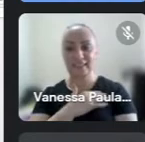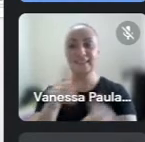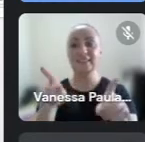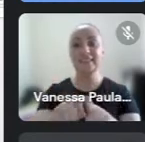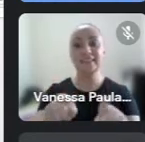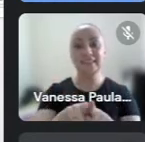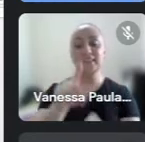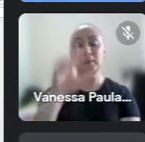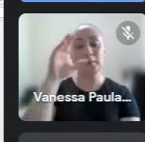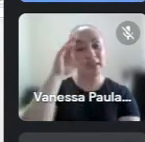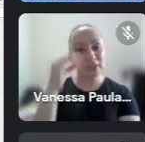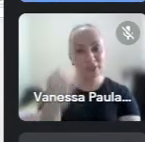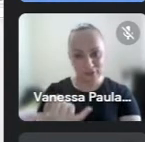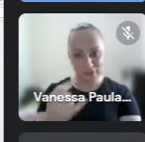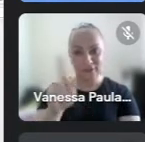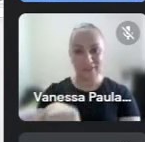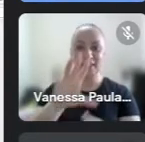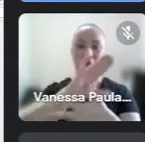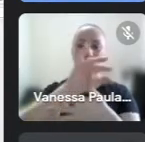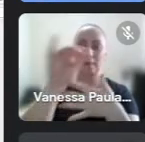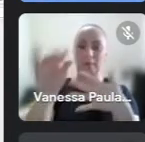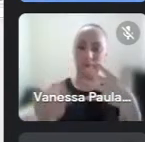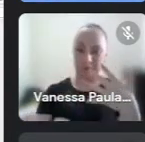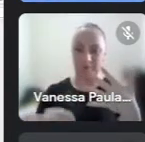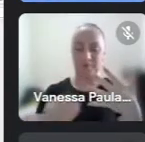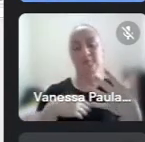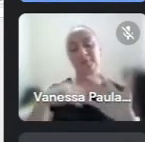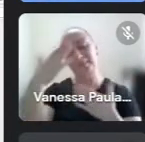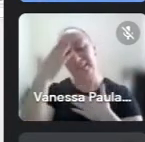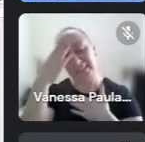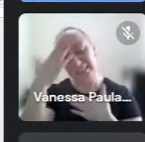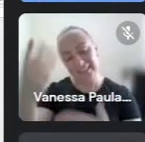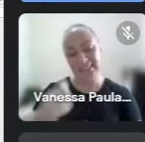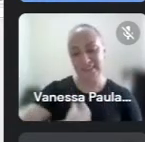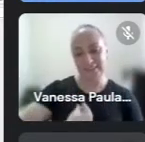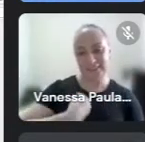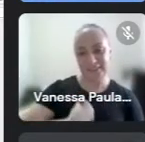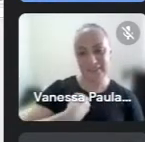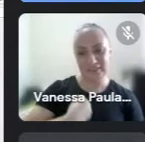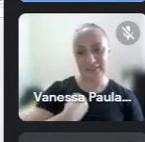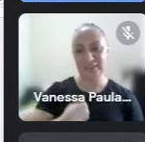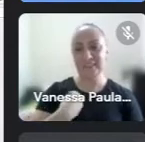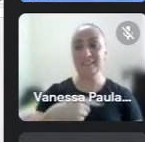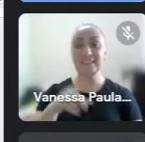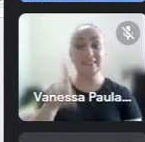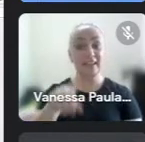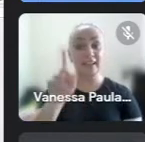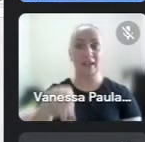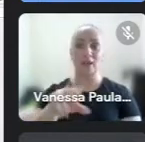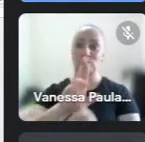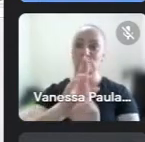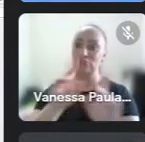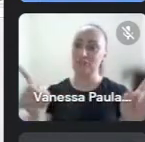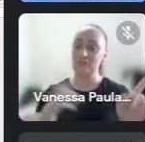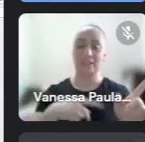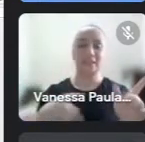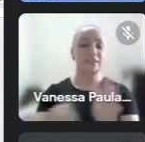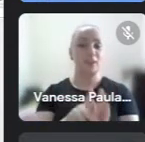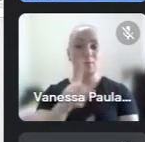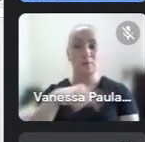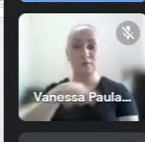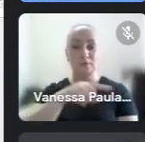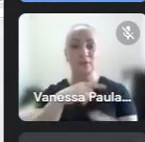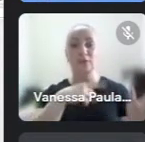Ju, que está aqui no Blá Blá Blá Libras. Agradeço imensamente a presença delas. Eu acho que esse é um diferencial também do nosso ciclo, a